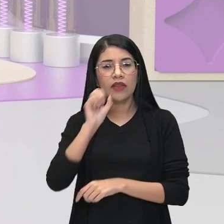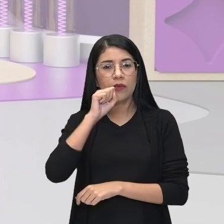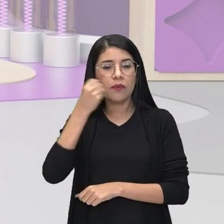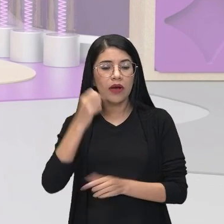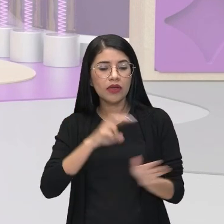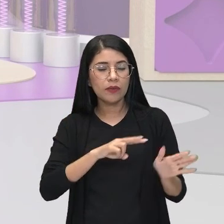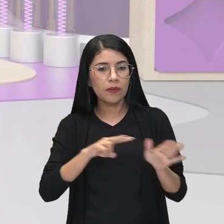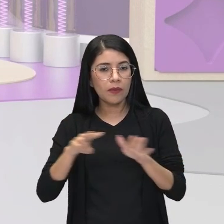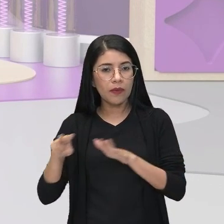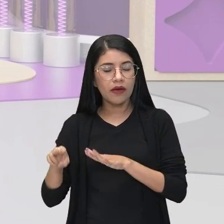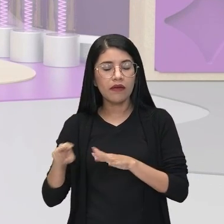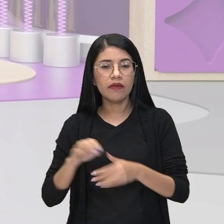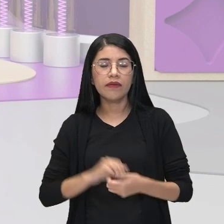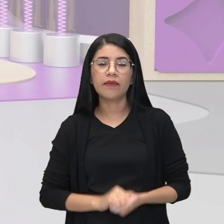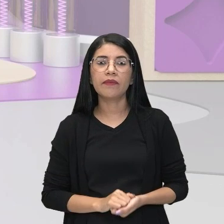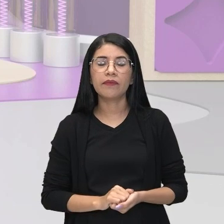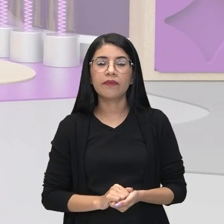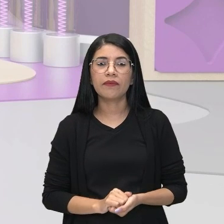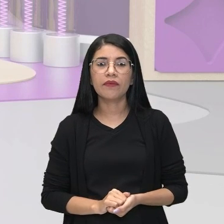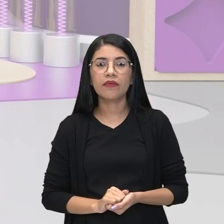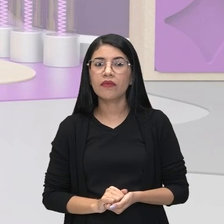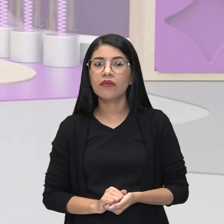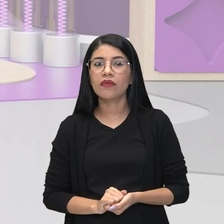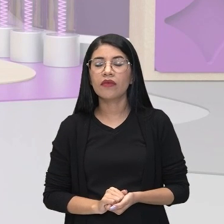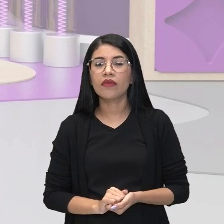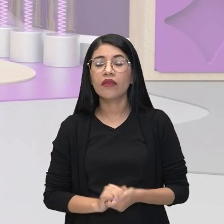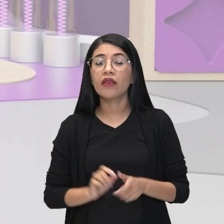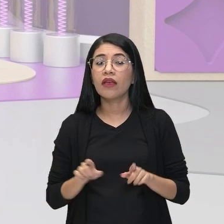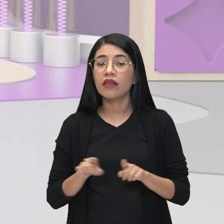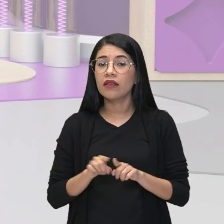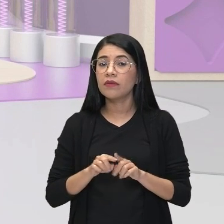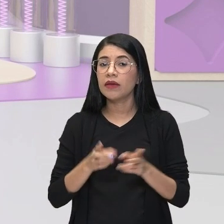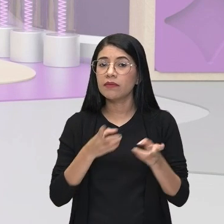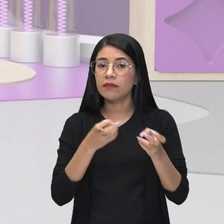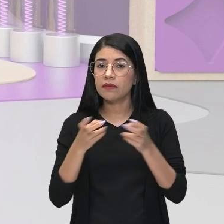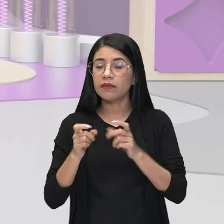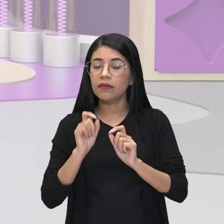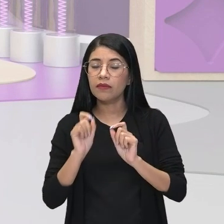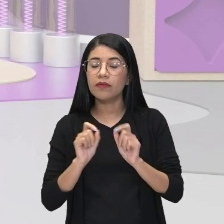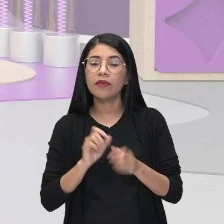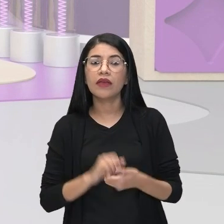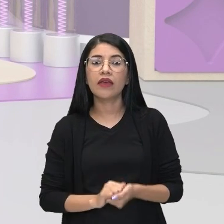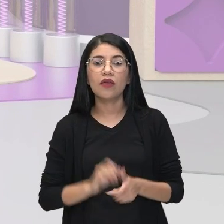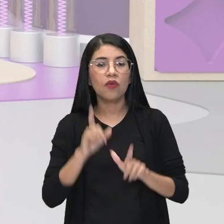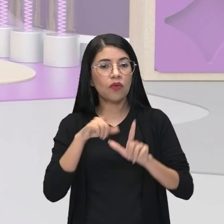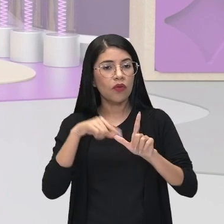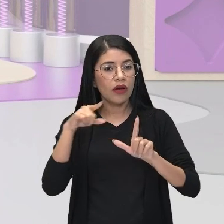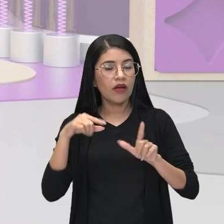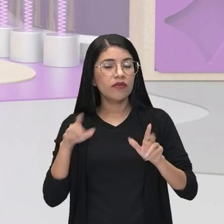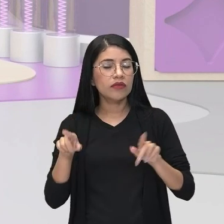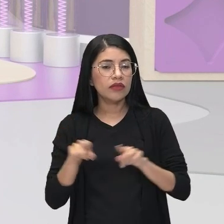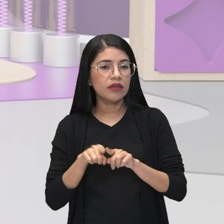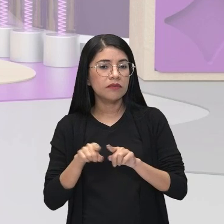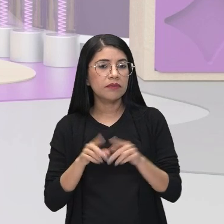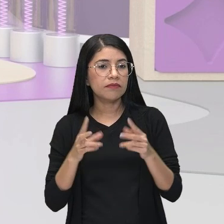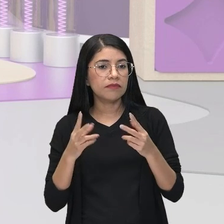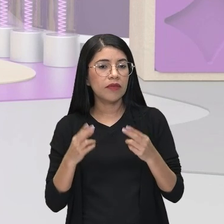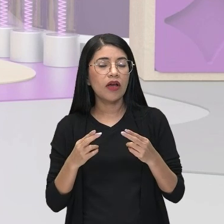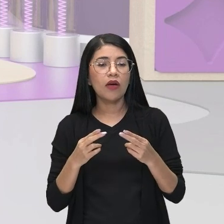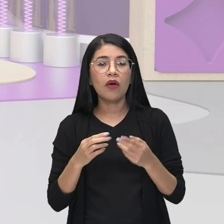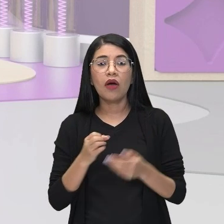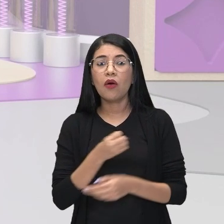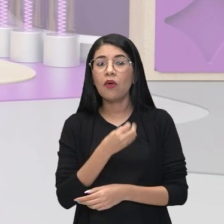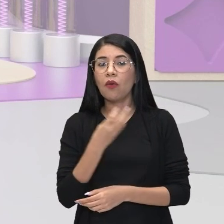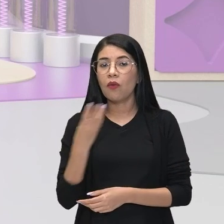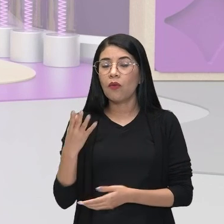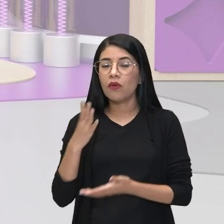semana, certo? E aí a gente pode também verificar esse mesmo gráfico, né? Agora o de bolos,